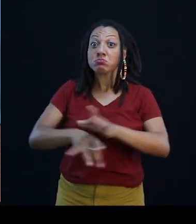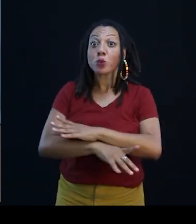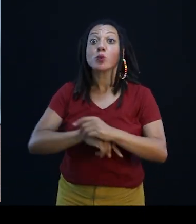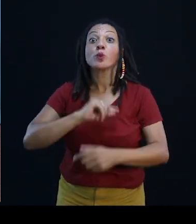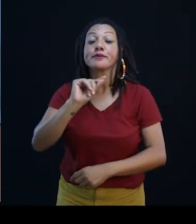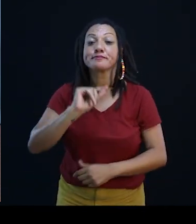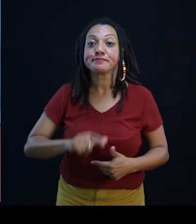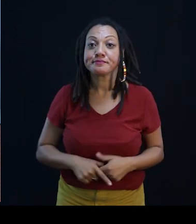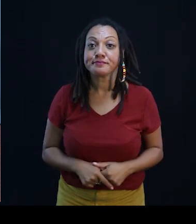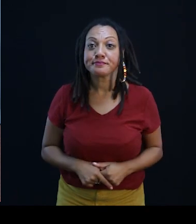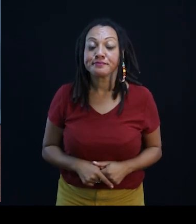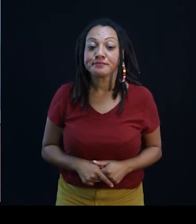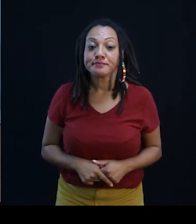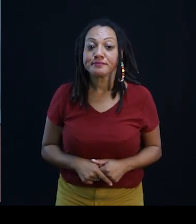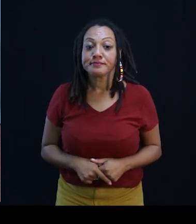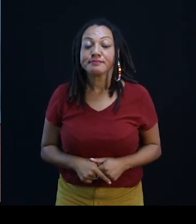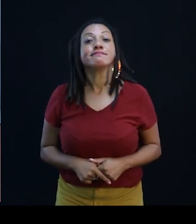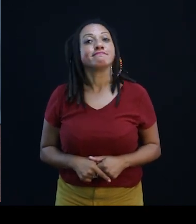torceu,